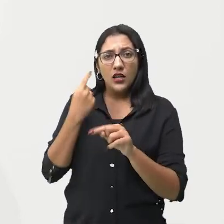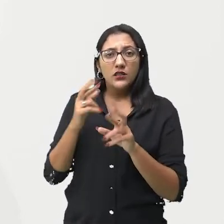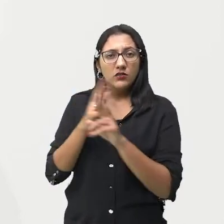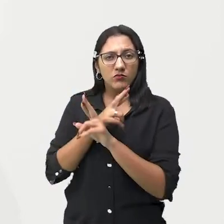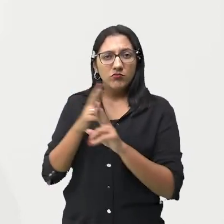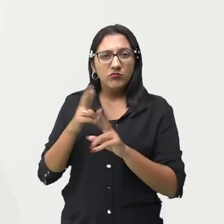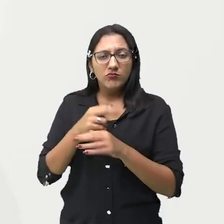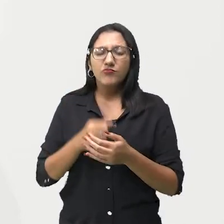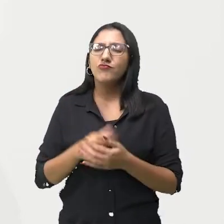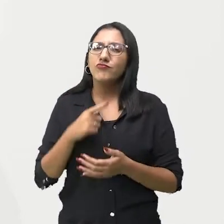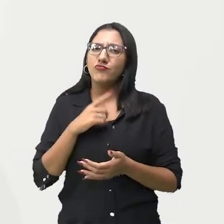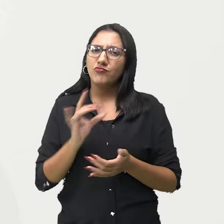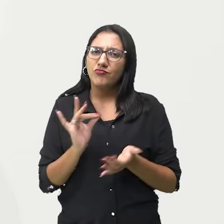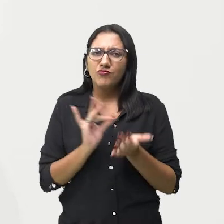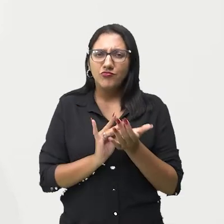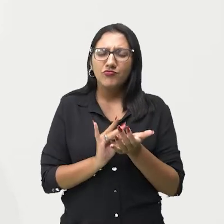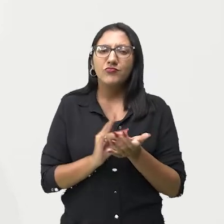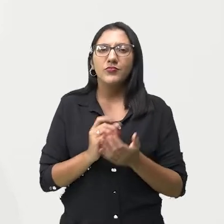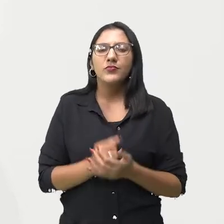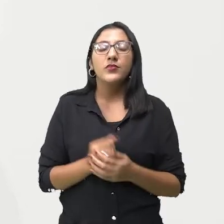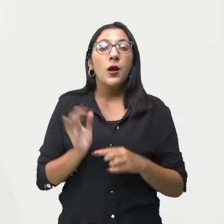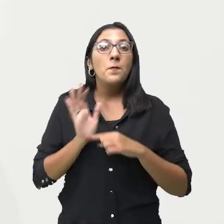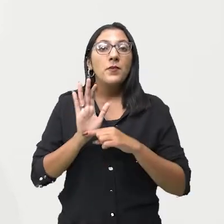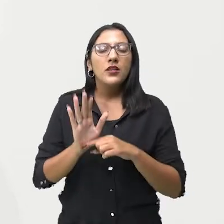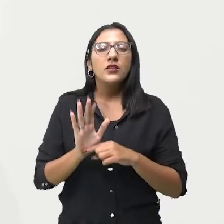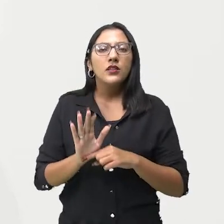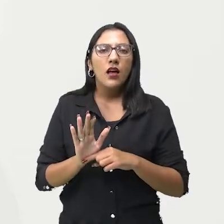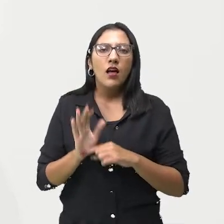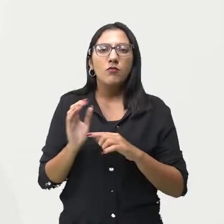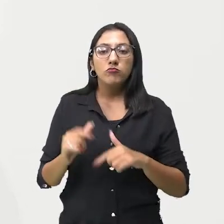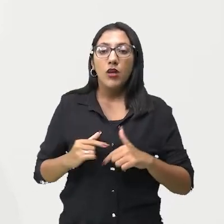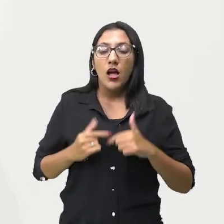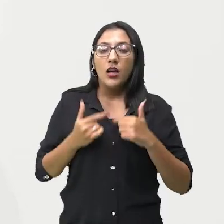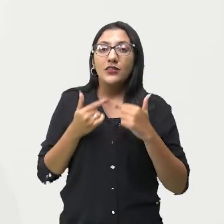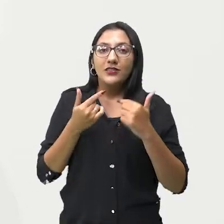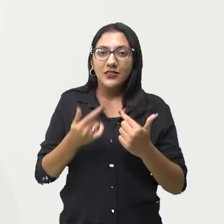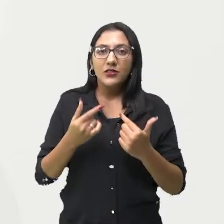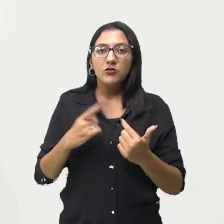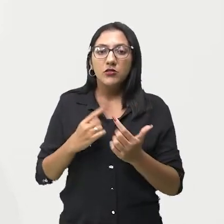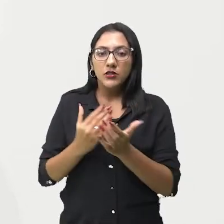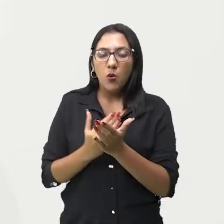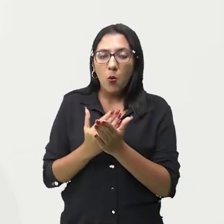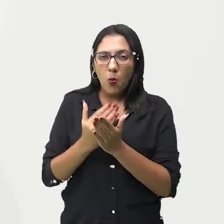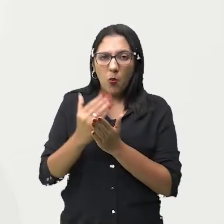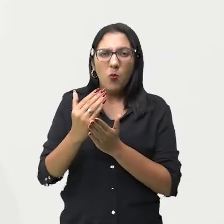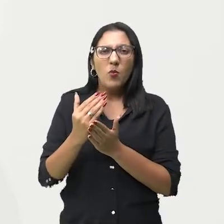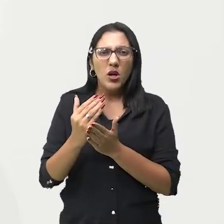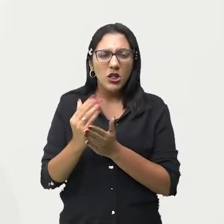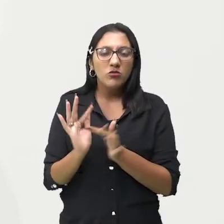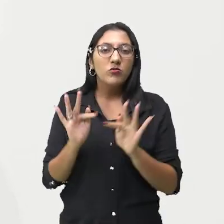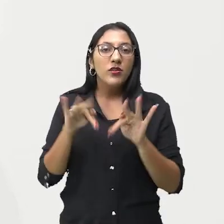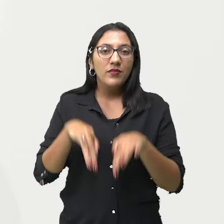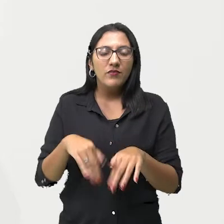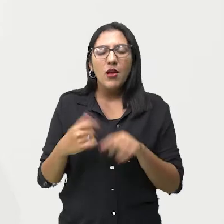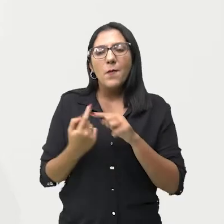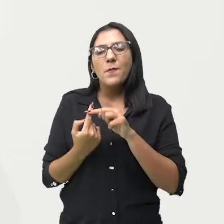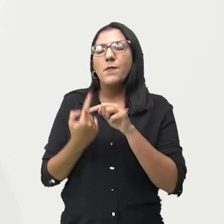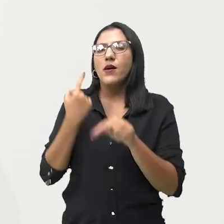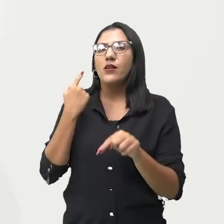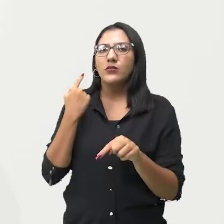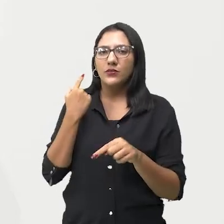indicativo, é justamente indicar a ação iniciada e finalizada no tempo